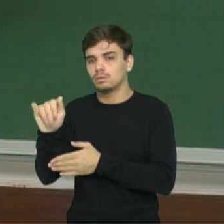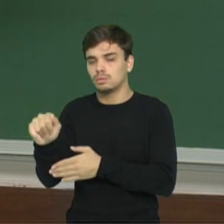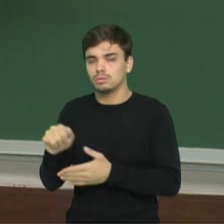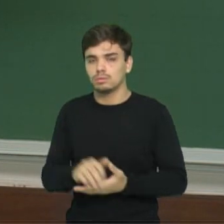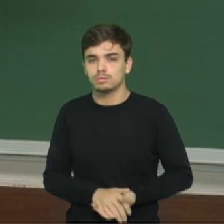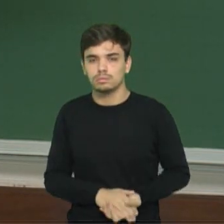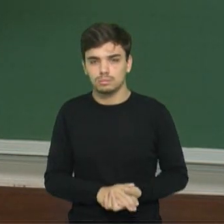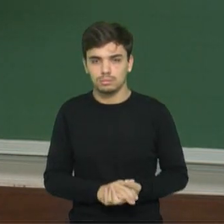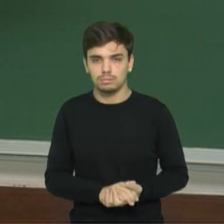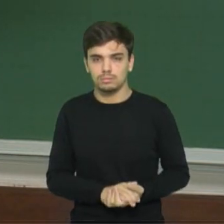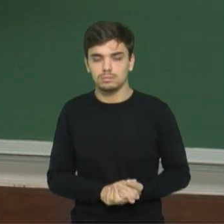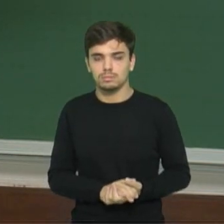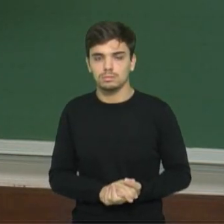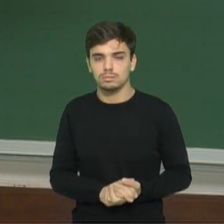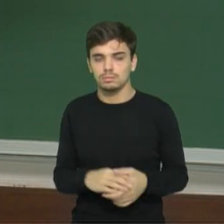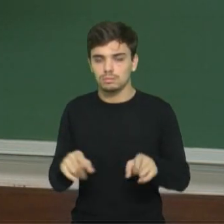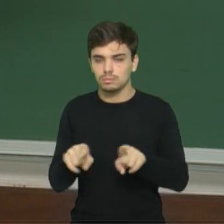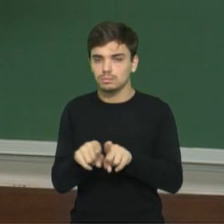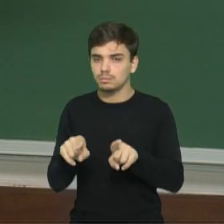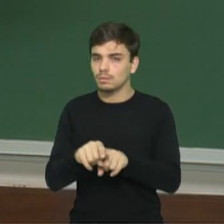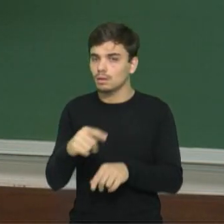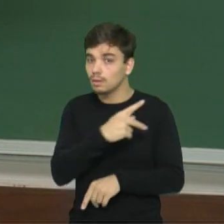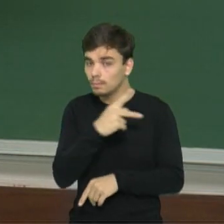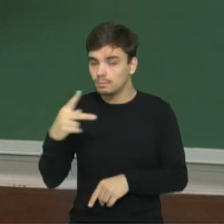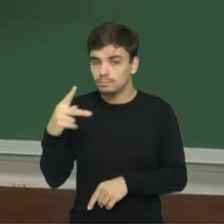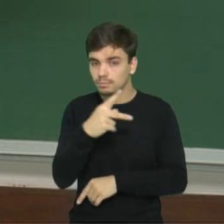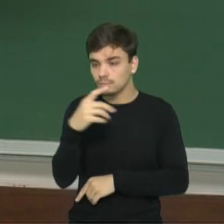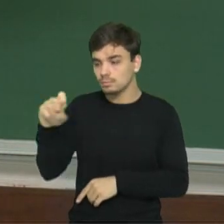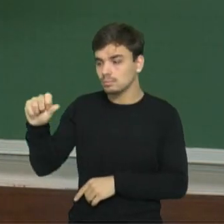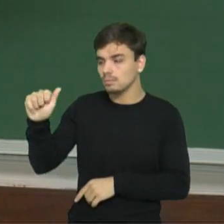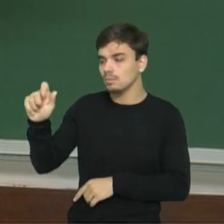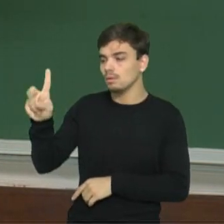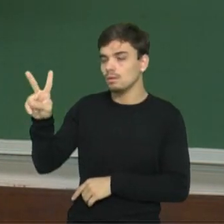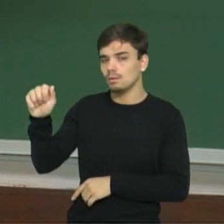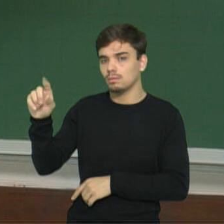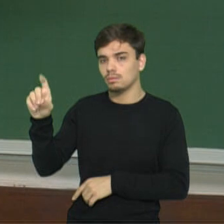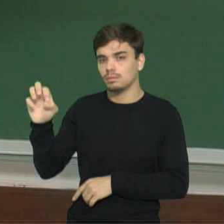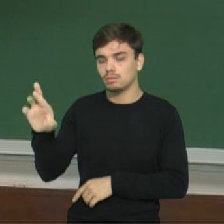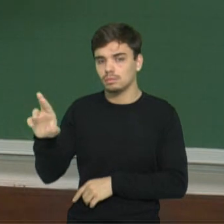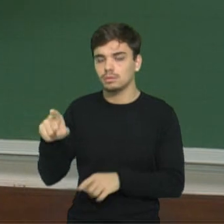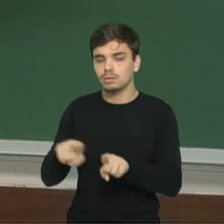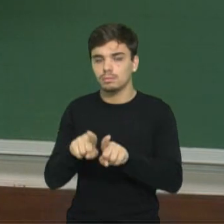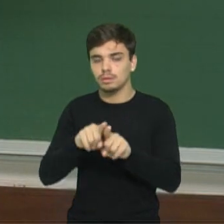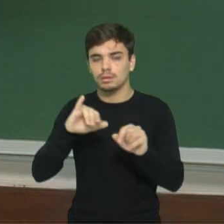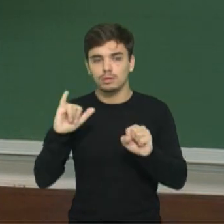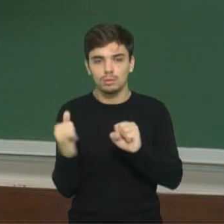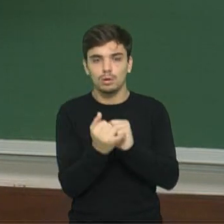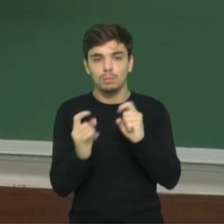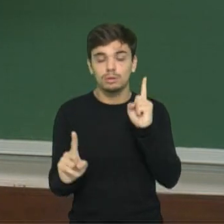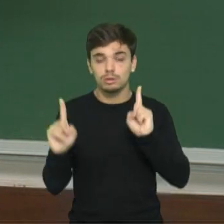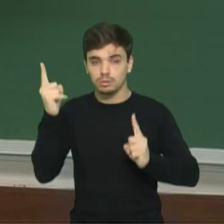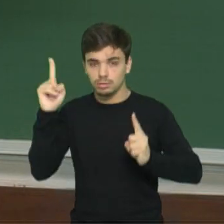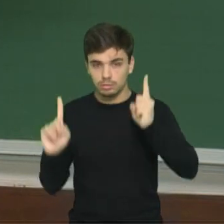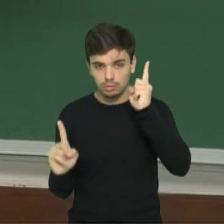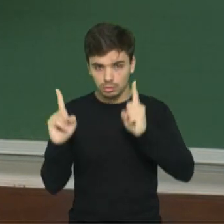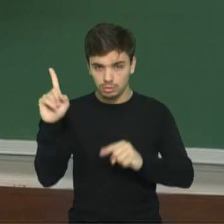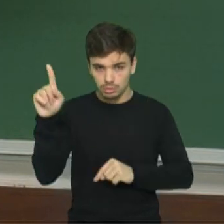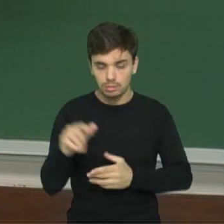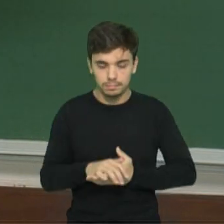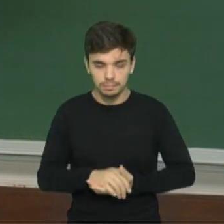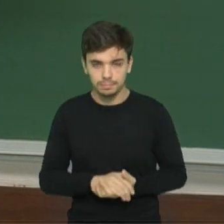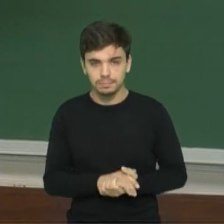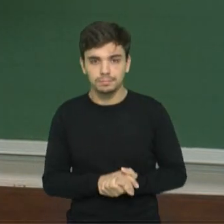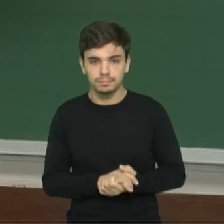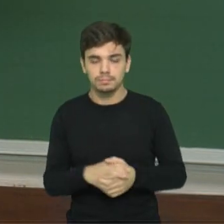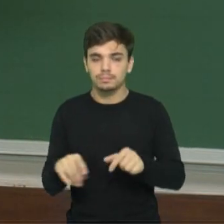80. O presidente Salvador Allende e o golpe no Chile, né? O Salvador Allende era presidente eleito do Chile e vai sofrer um